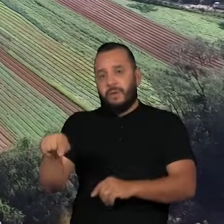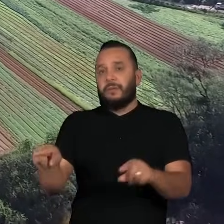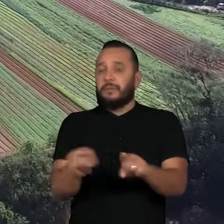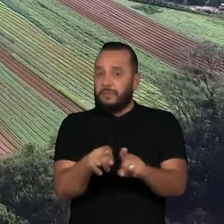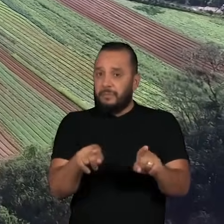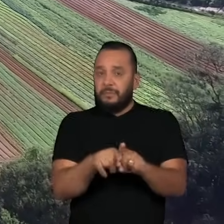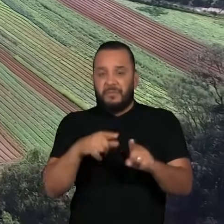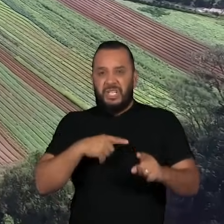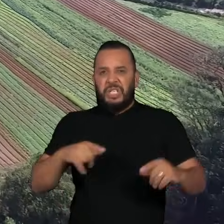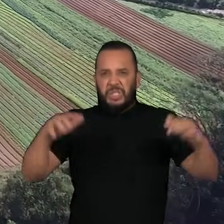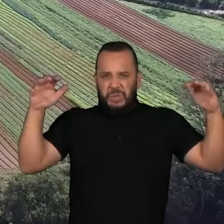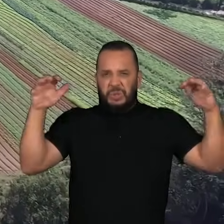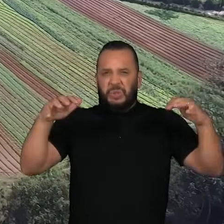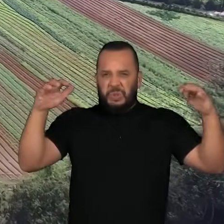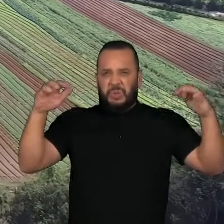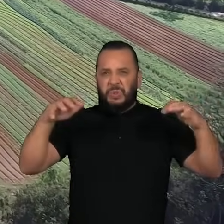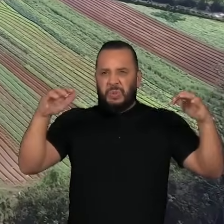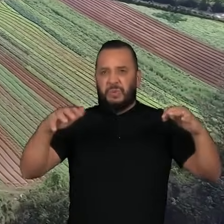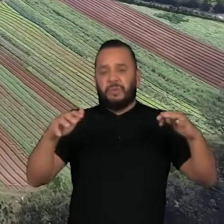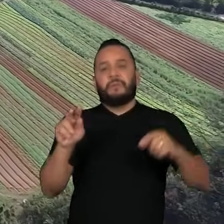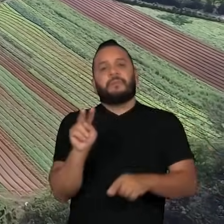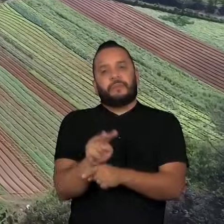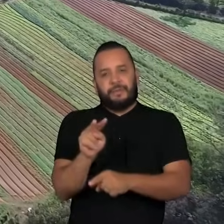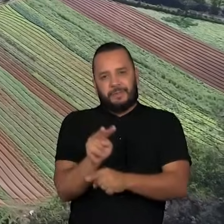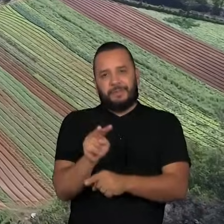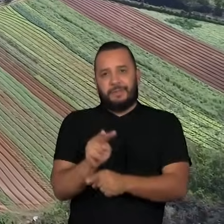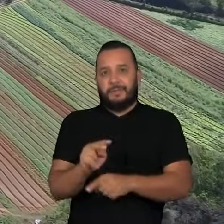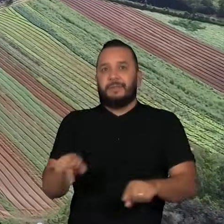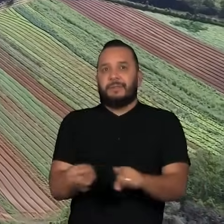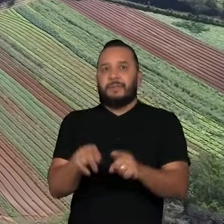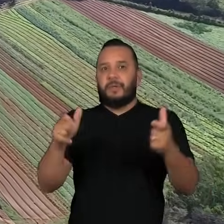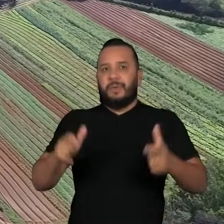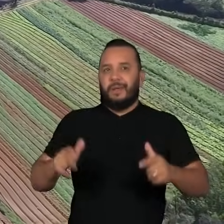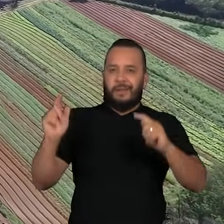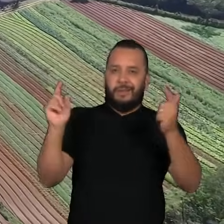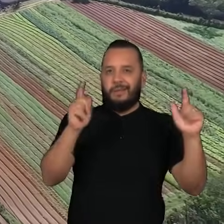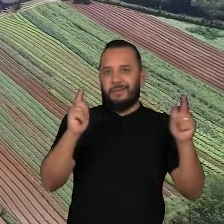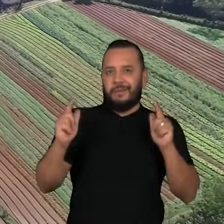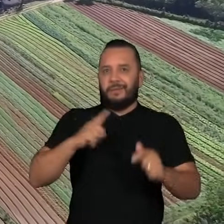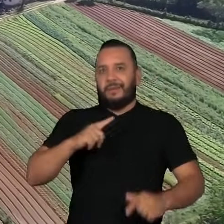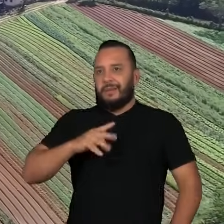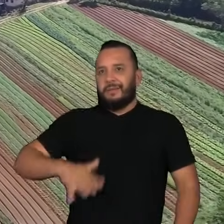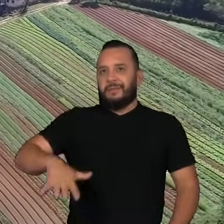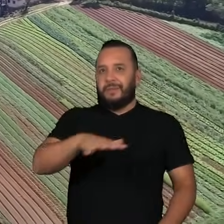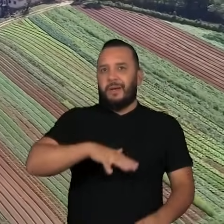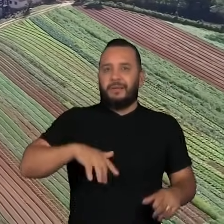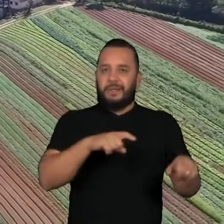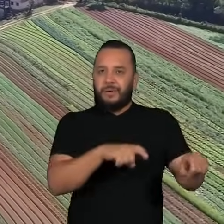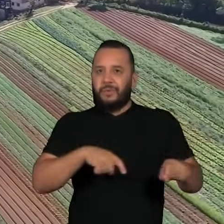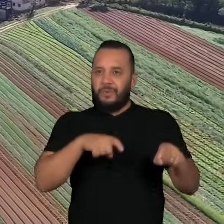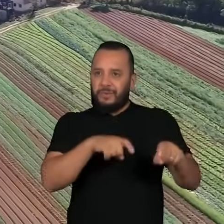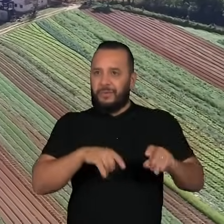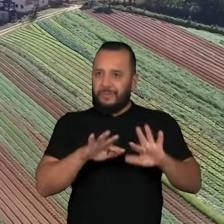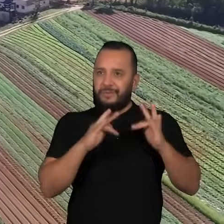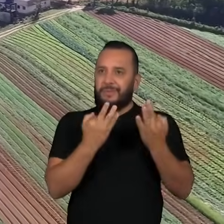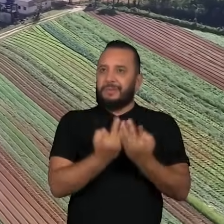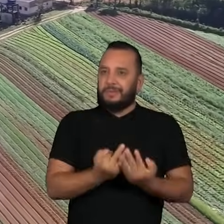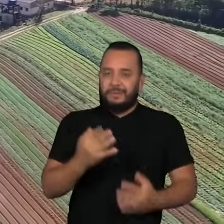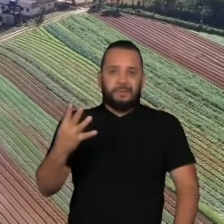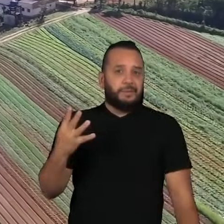barram tempestades. Também são fontes de lazer e garantem espaço para a agricultura familiar. Mais